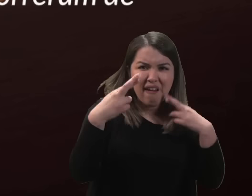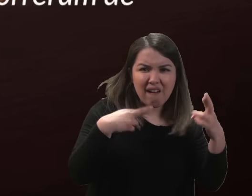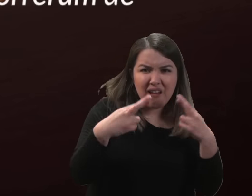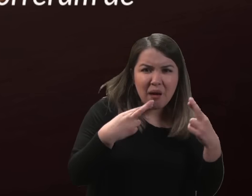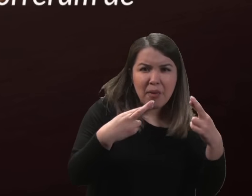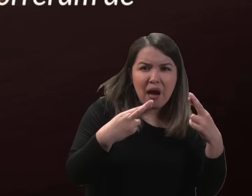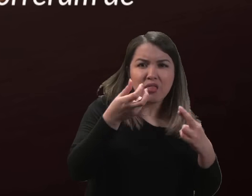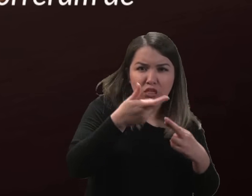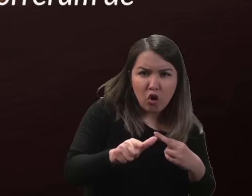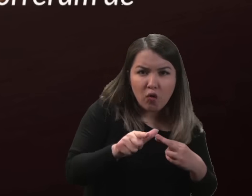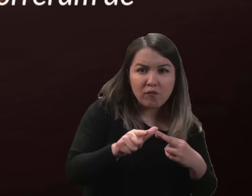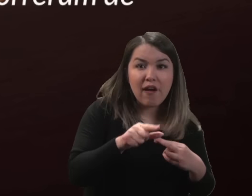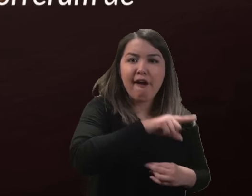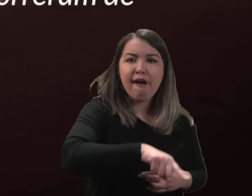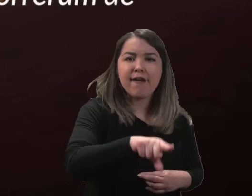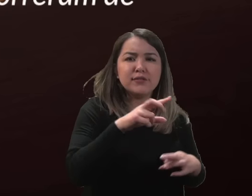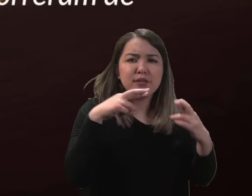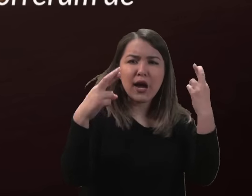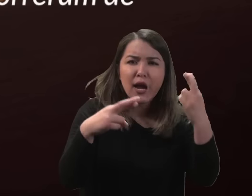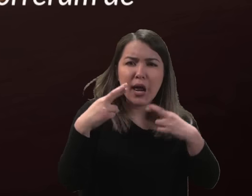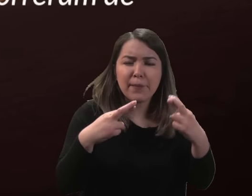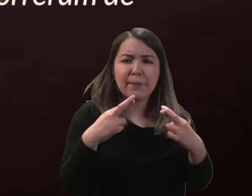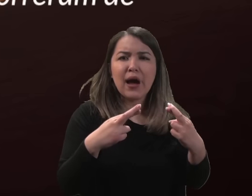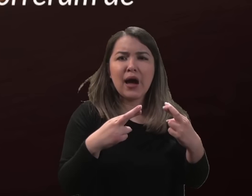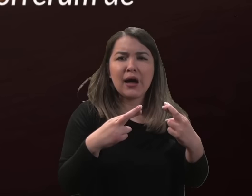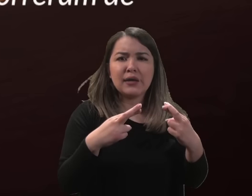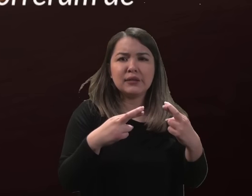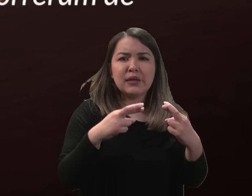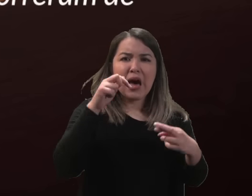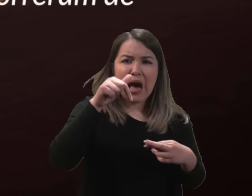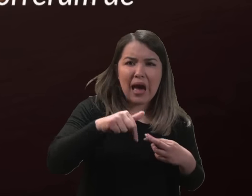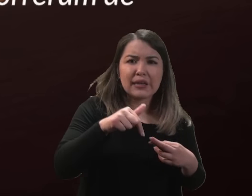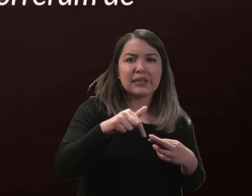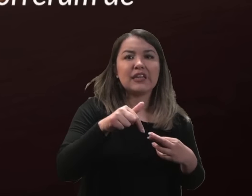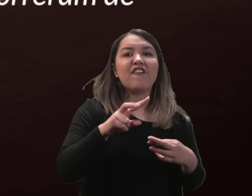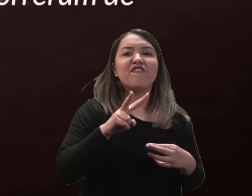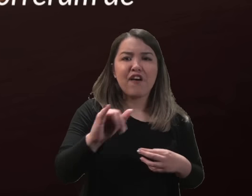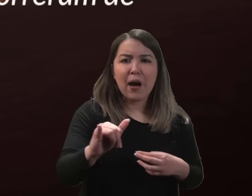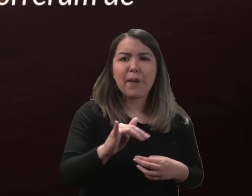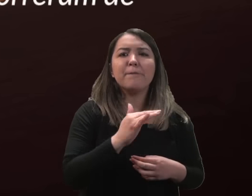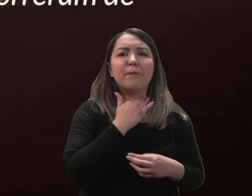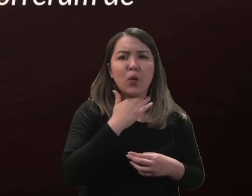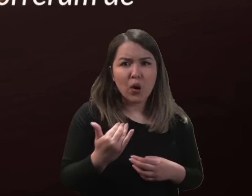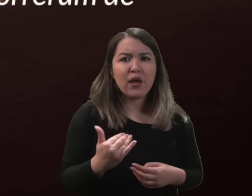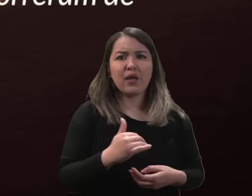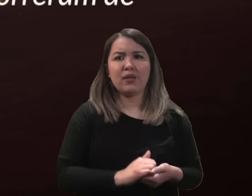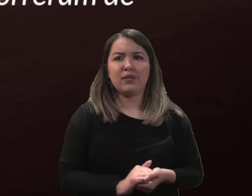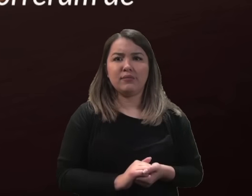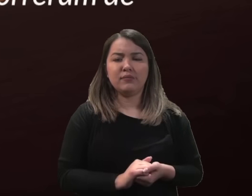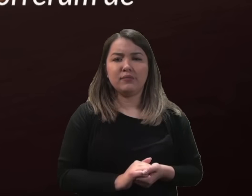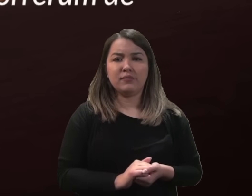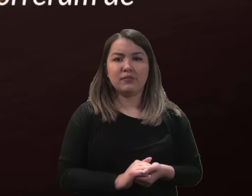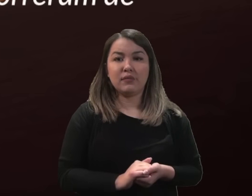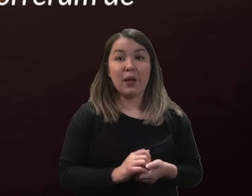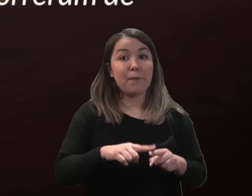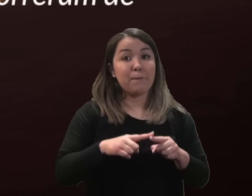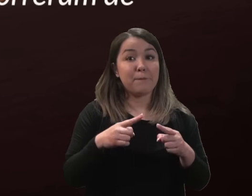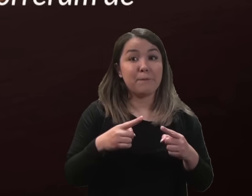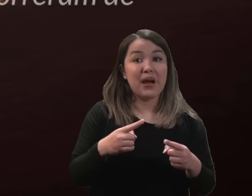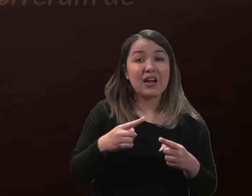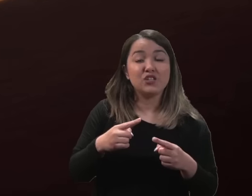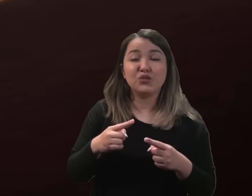terra estes mesmos homens que infamaram a terra morreram de praga perante o Senhor mas Josué filho